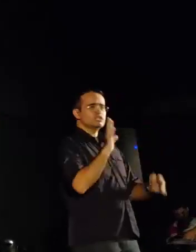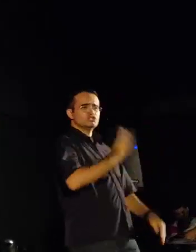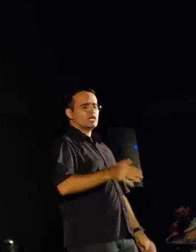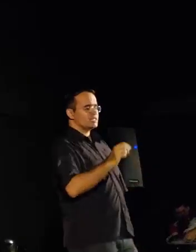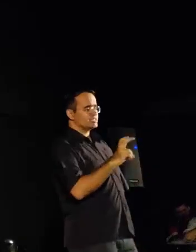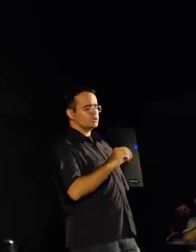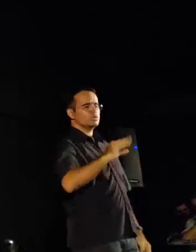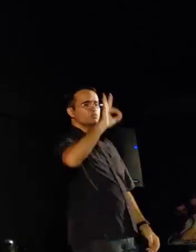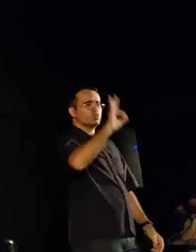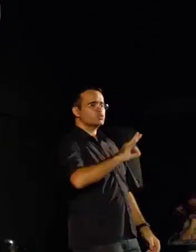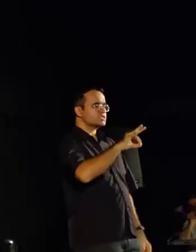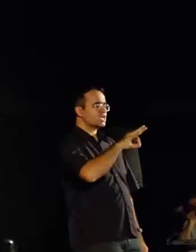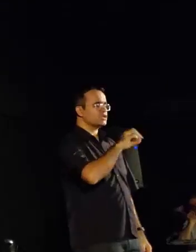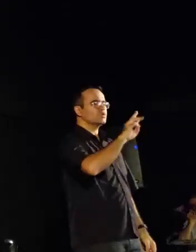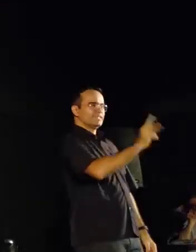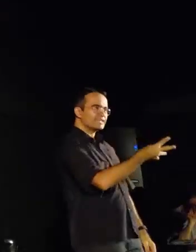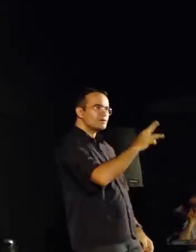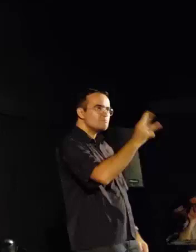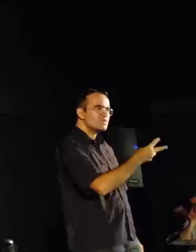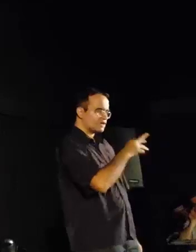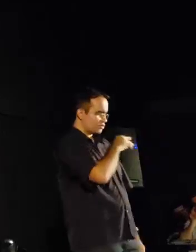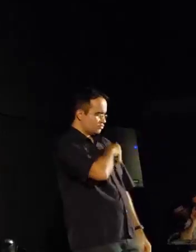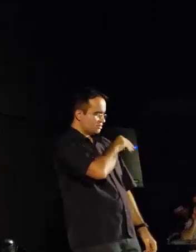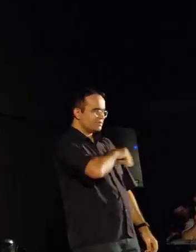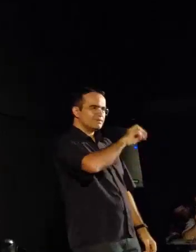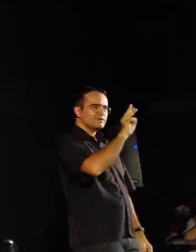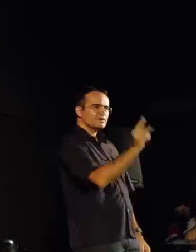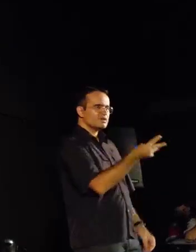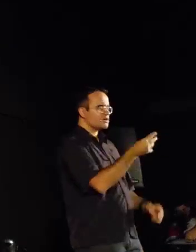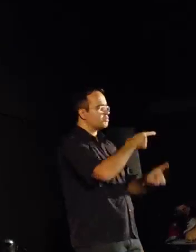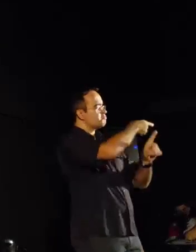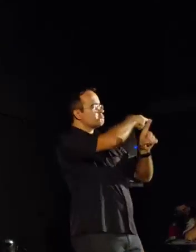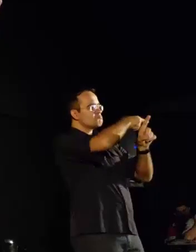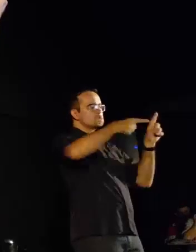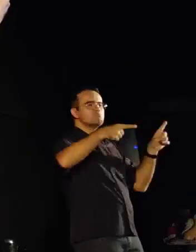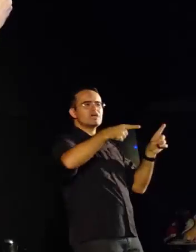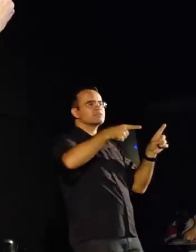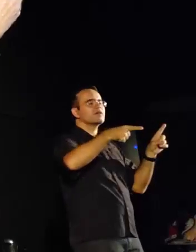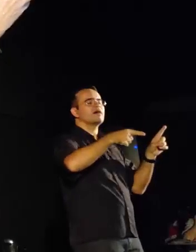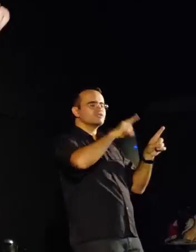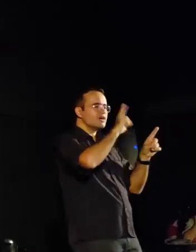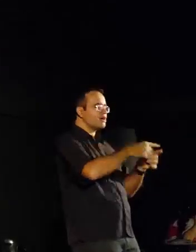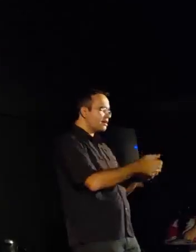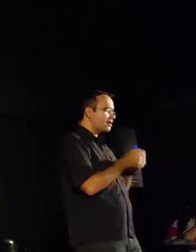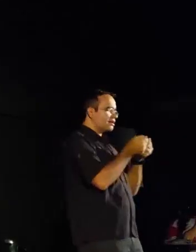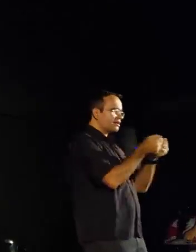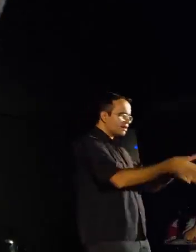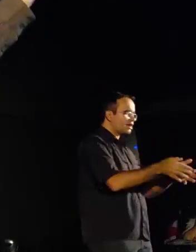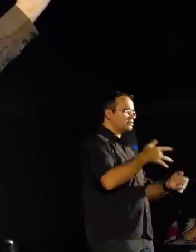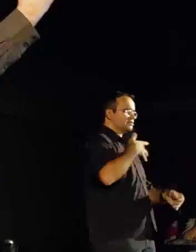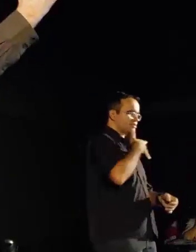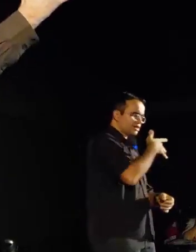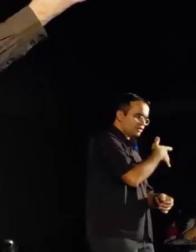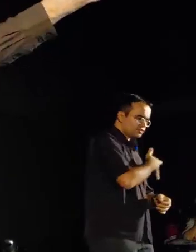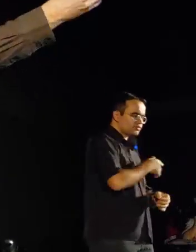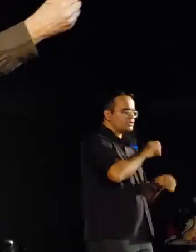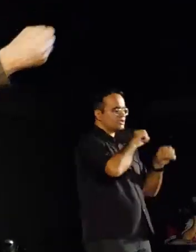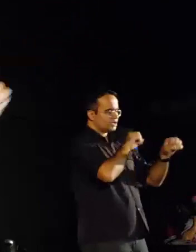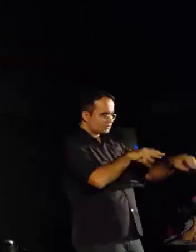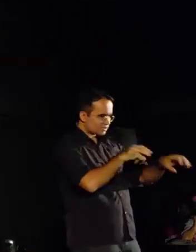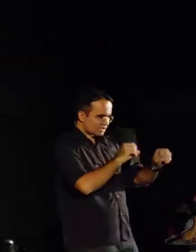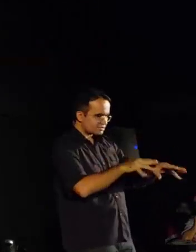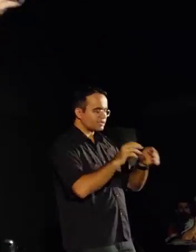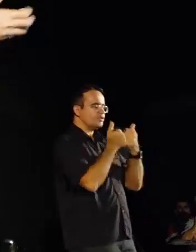isso. Então as pessoas sentiram, elas perceberam que elas iam subindo, mas elas iam desenvolvendo novas necessidades que